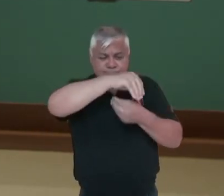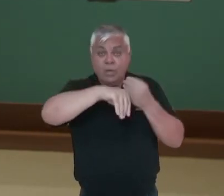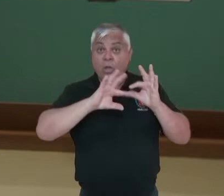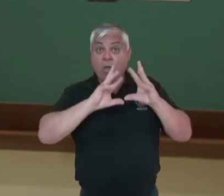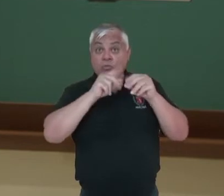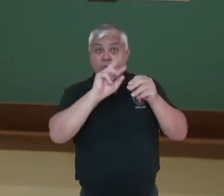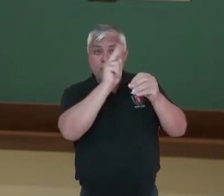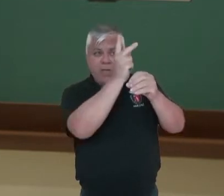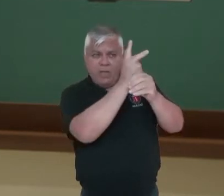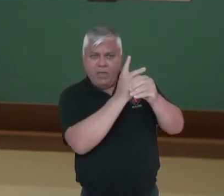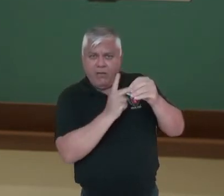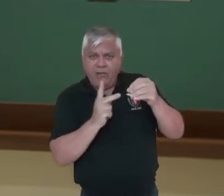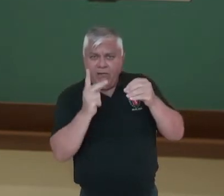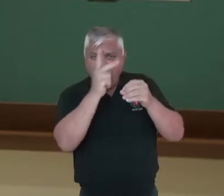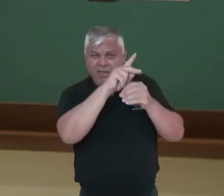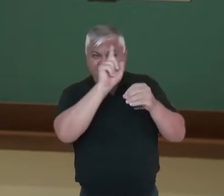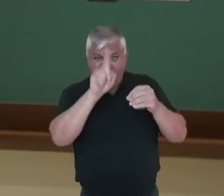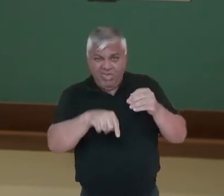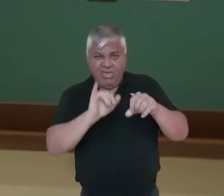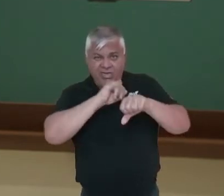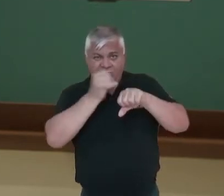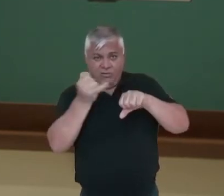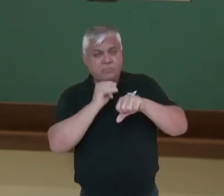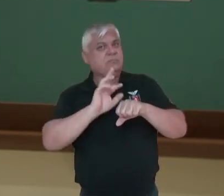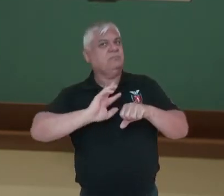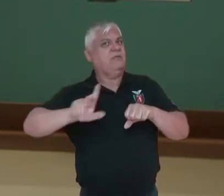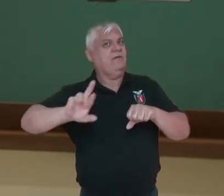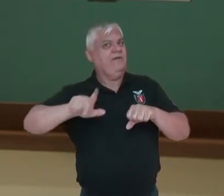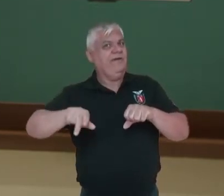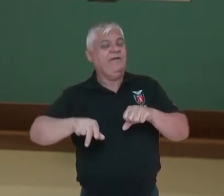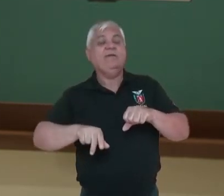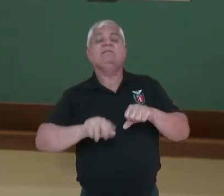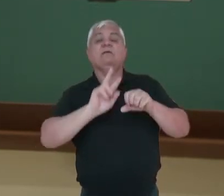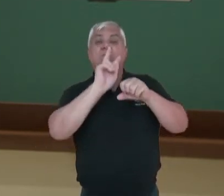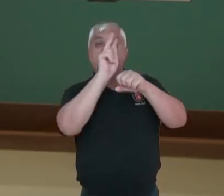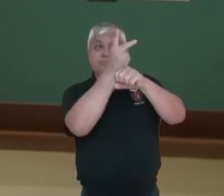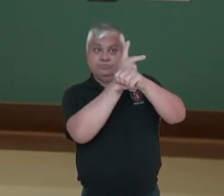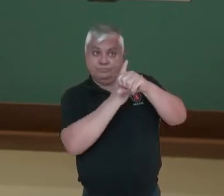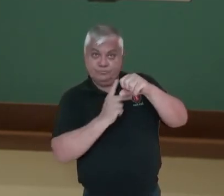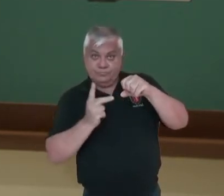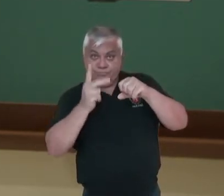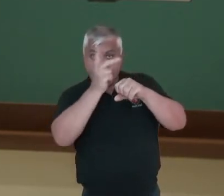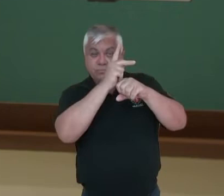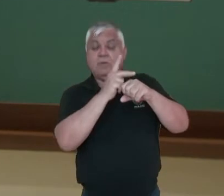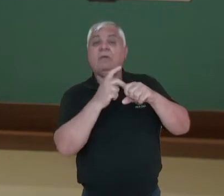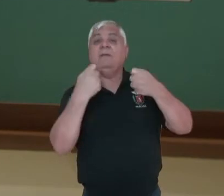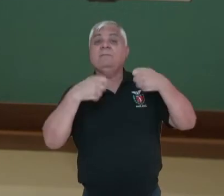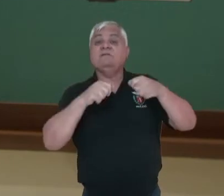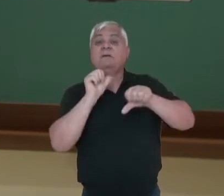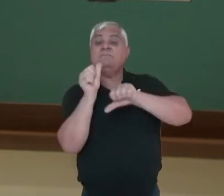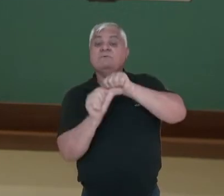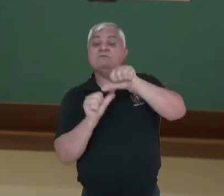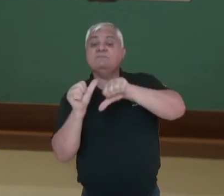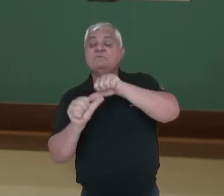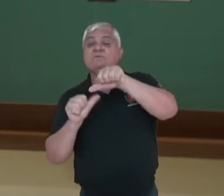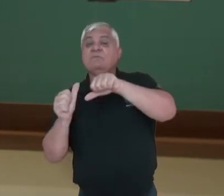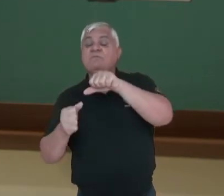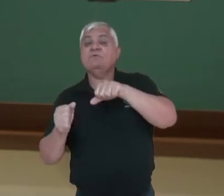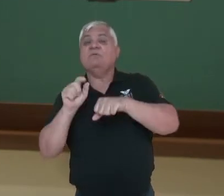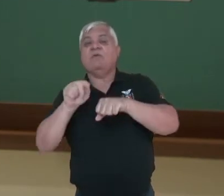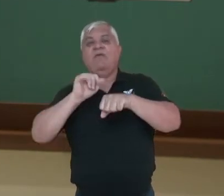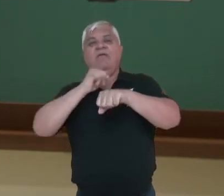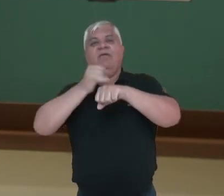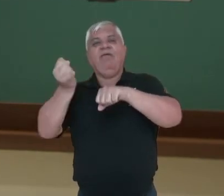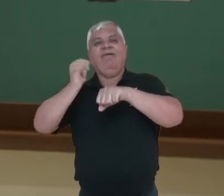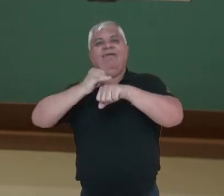hidrogênios disponíveis ali vão ser ionizados. Então a quantidade de hidrogênio que realmente, né, vai sofrer o processo de ionização vai dar